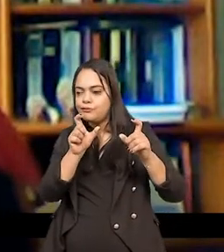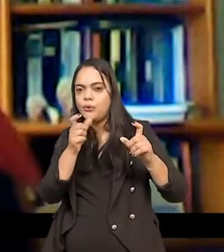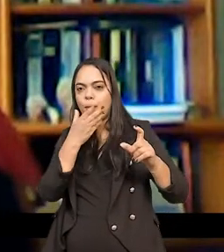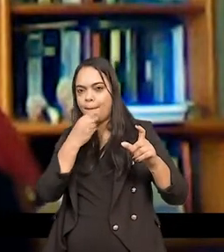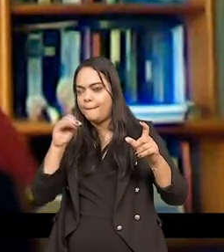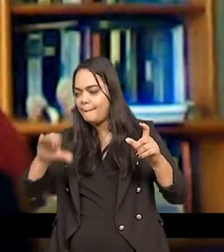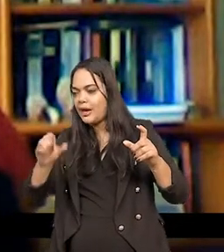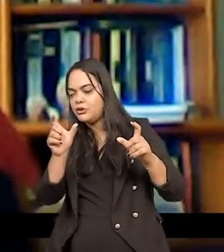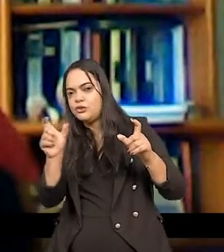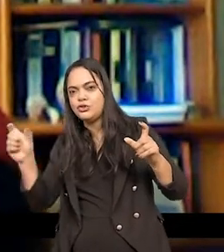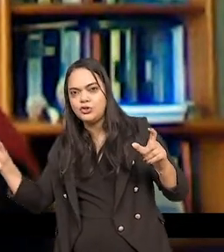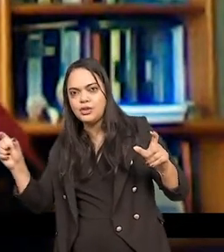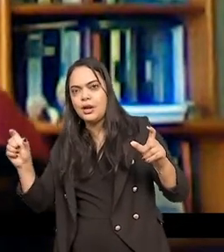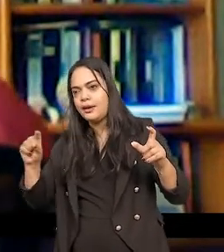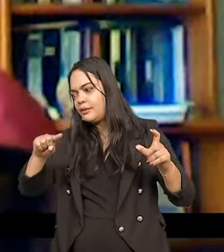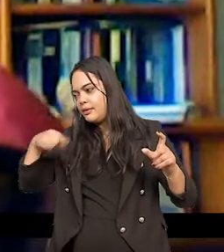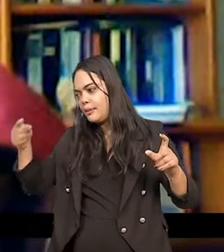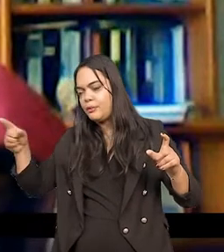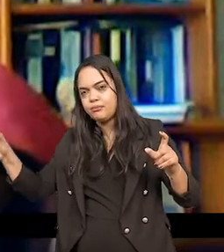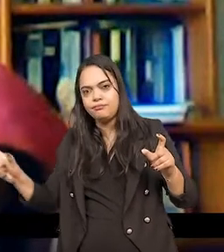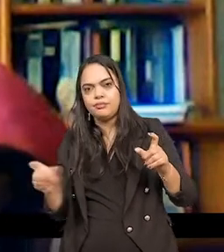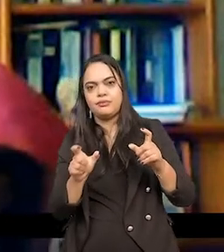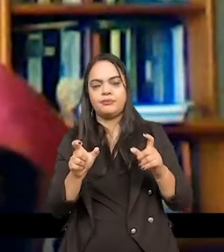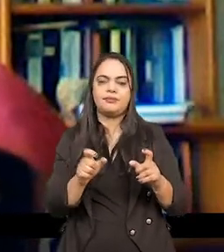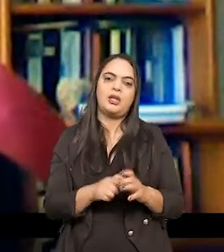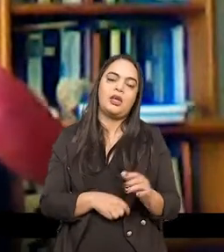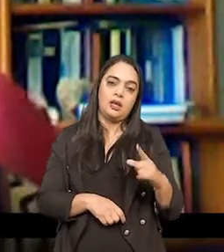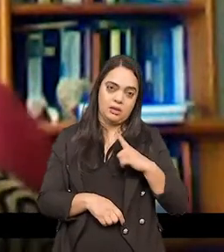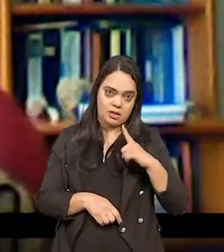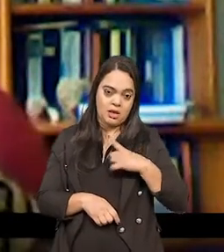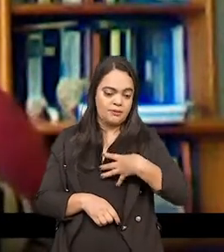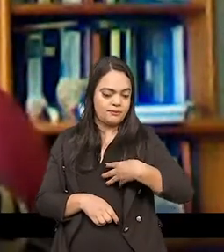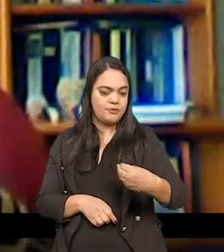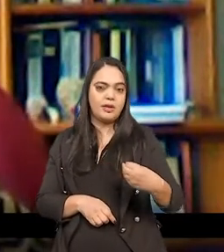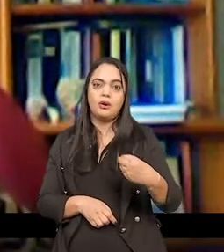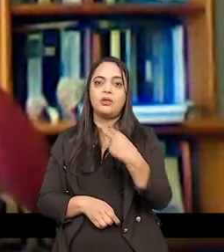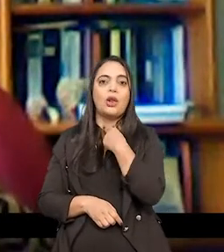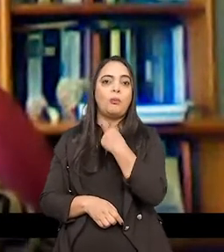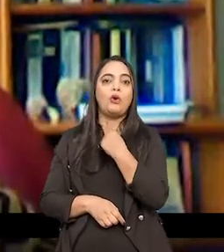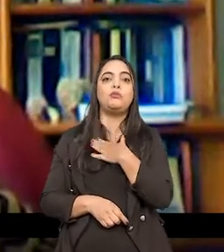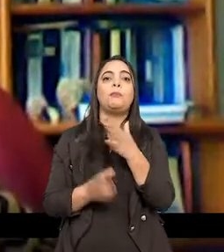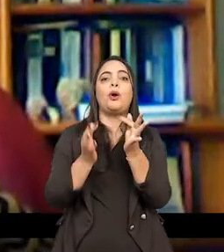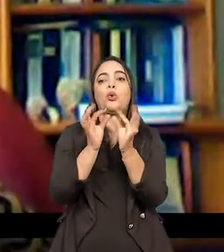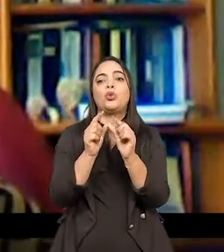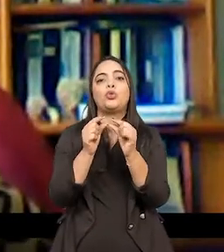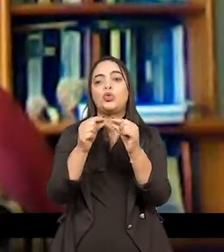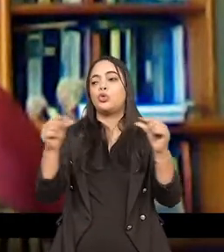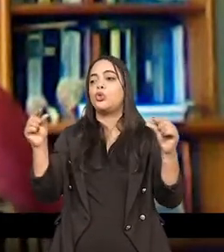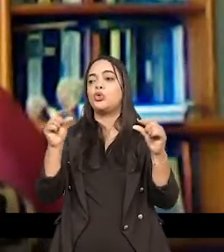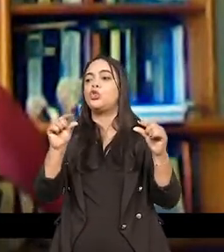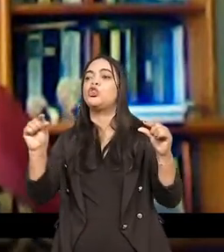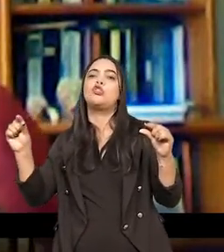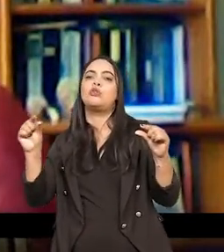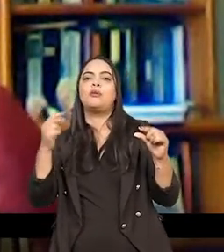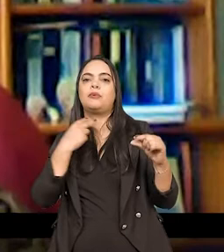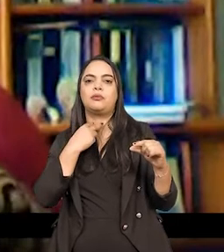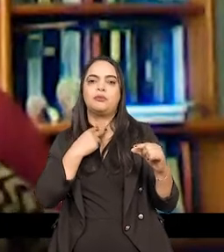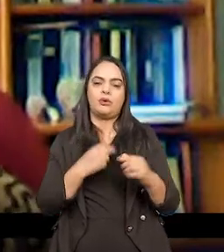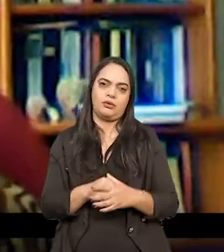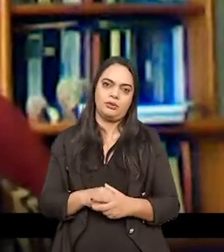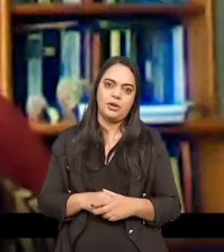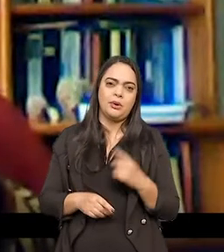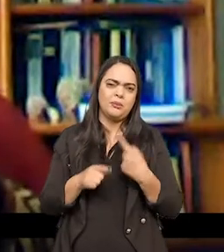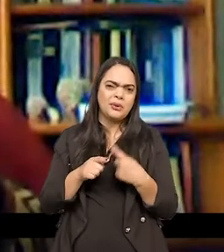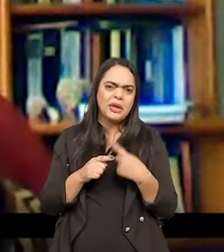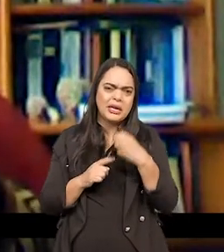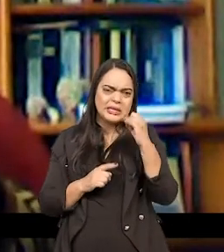nem voltar a ter o nome da mãe. O que acontece? Porque não é só tirar o nome. Tu apaga a história de uma